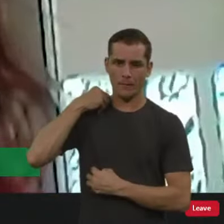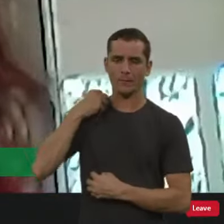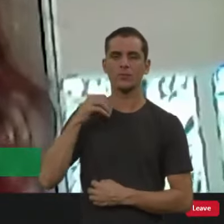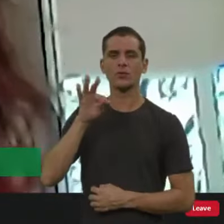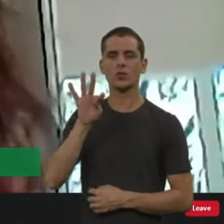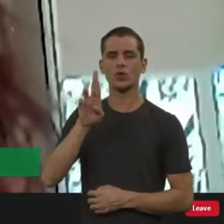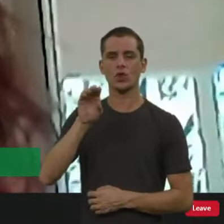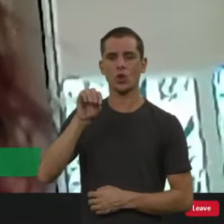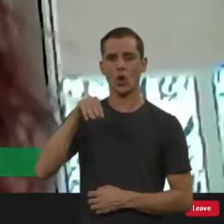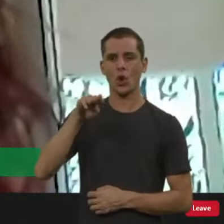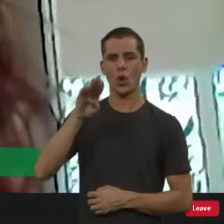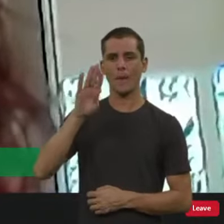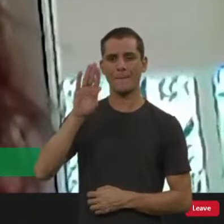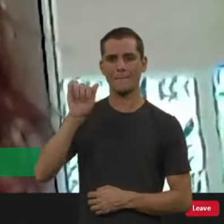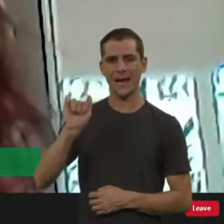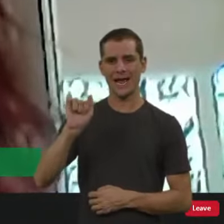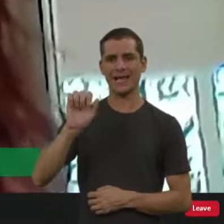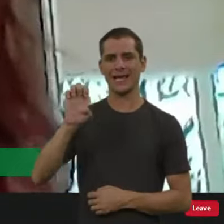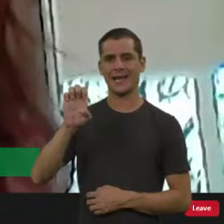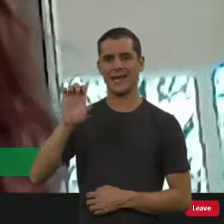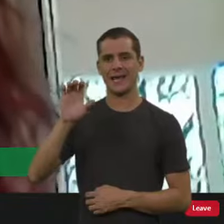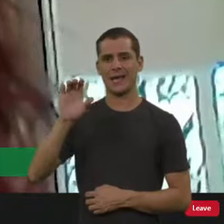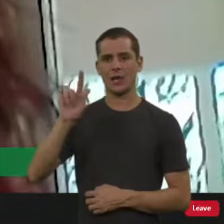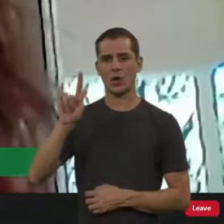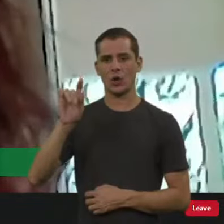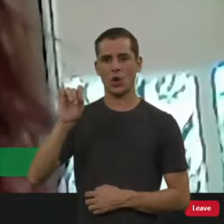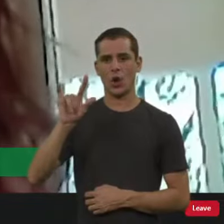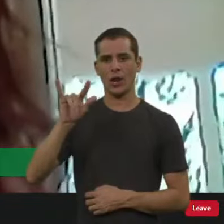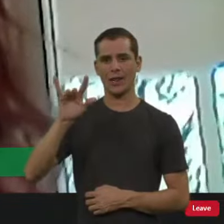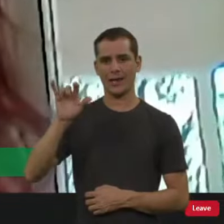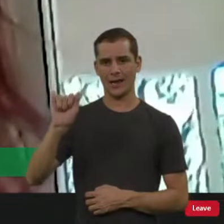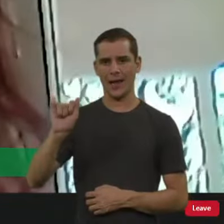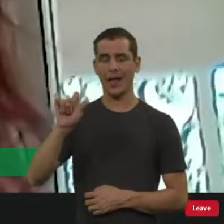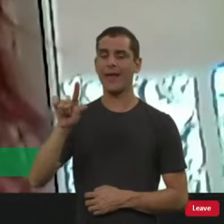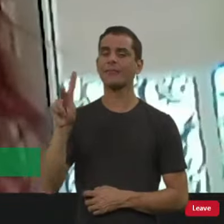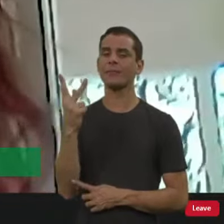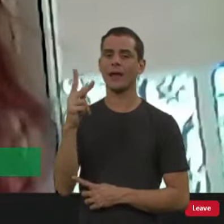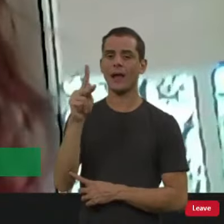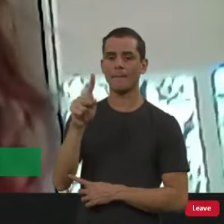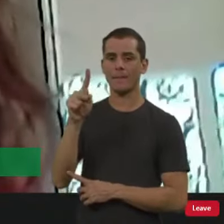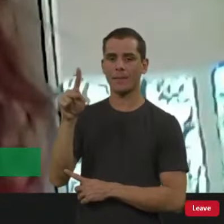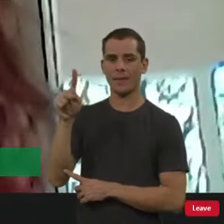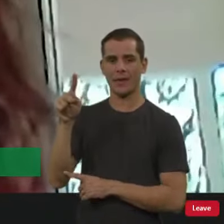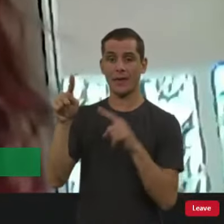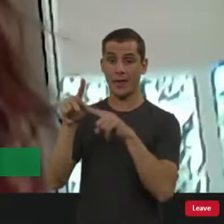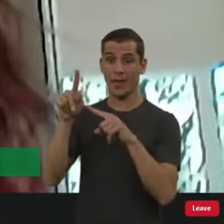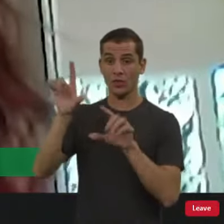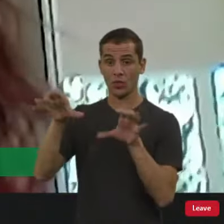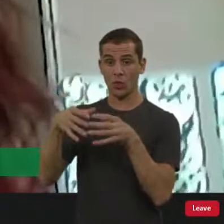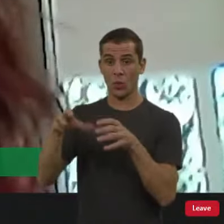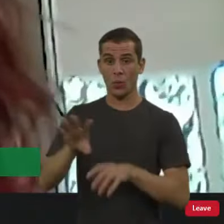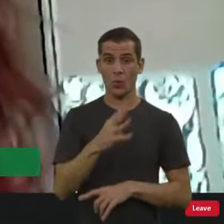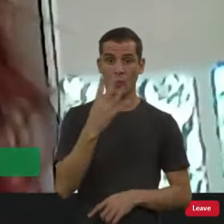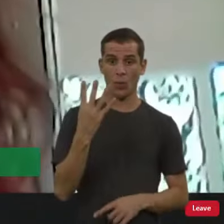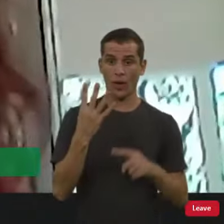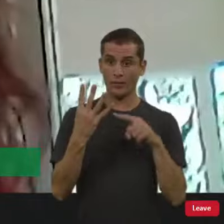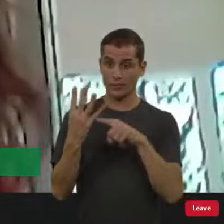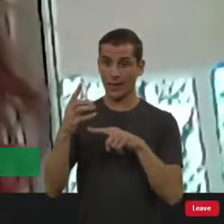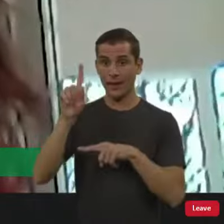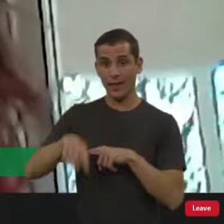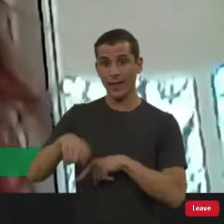HPTEC é um subtipo de HP que pertence ao grupo 4 da classificação de HP e se caracteriza como um aumento